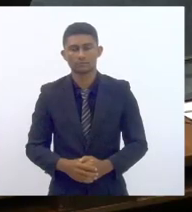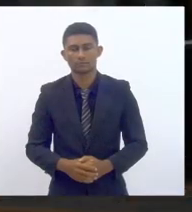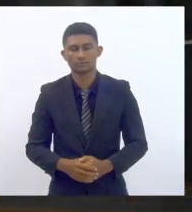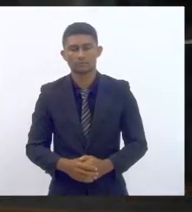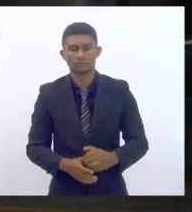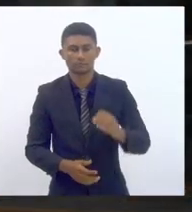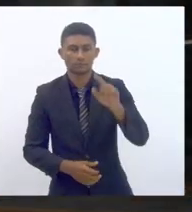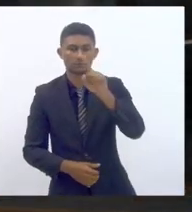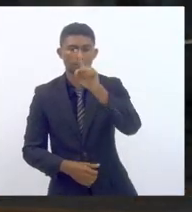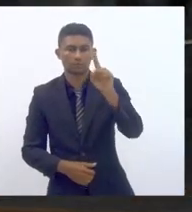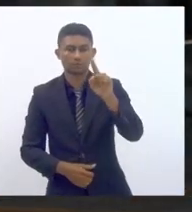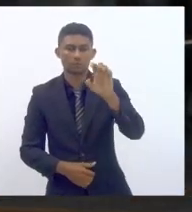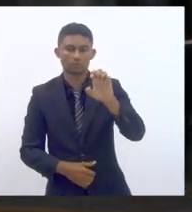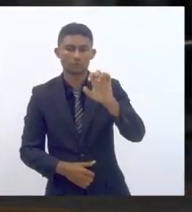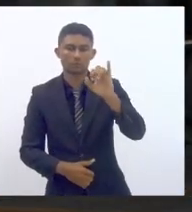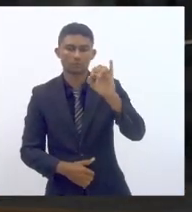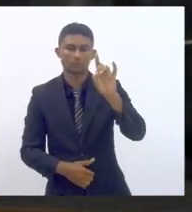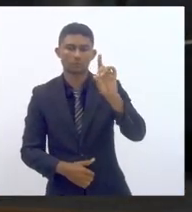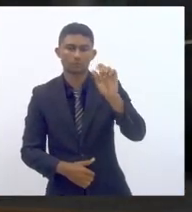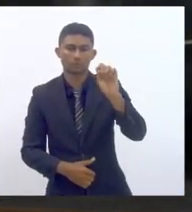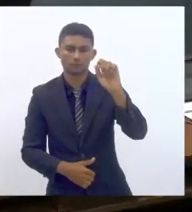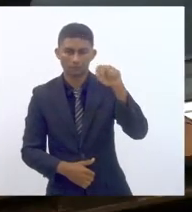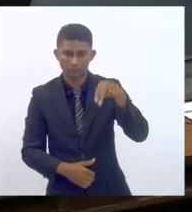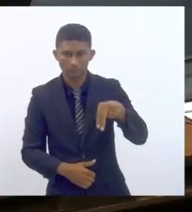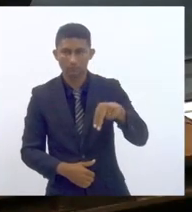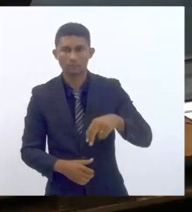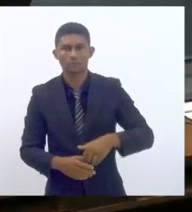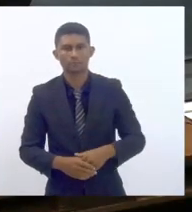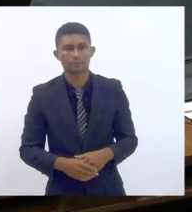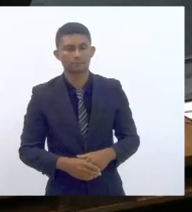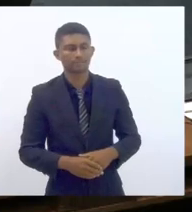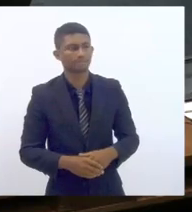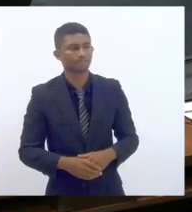Deputada Zeidan. Fala novamente.